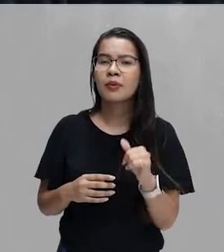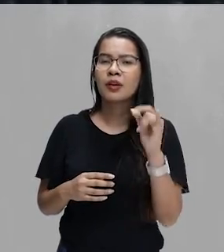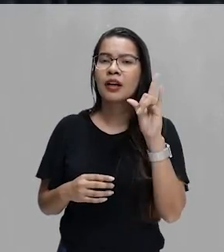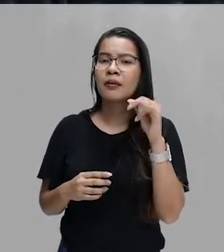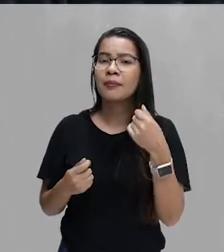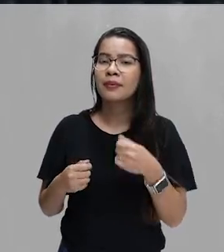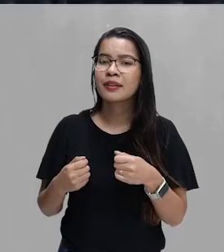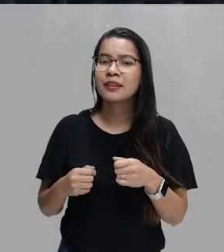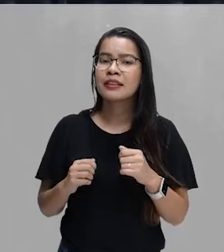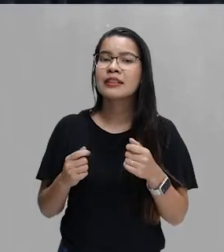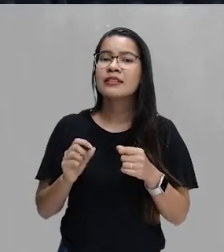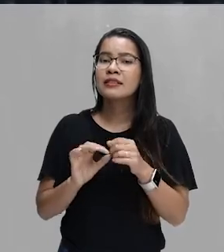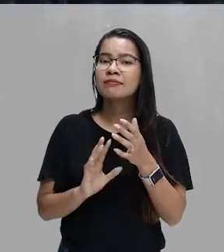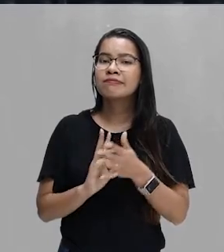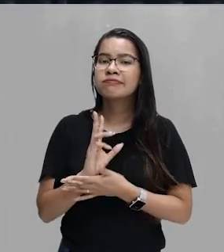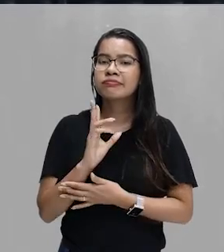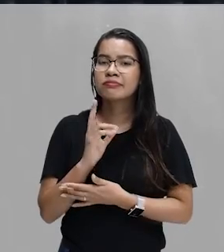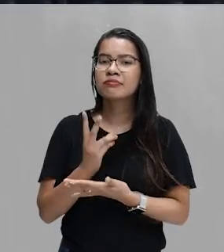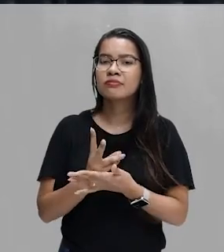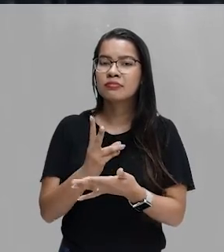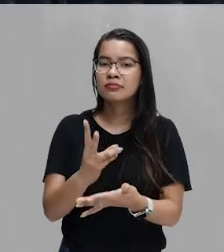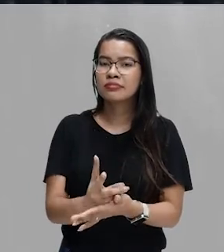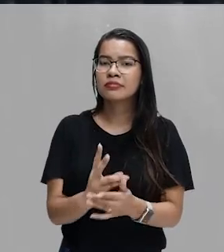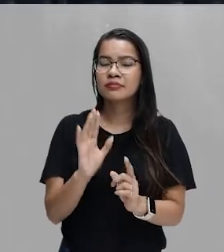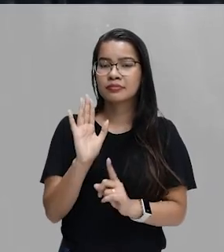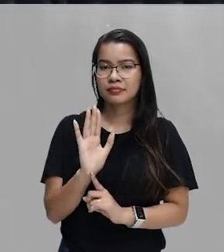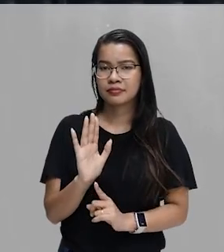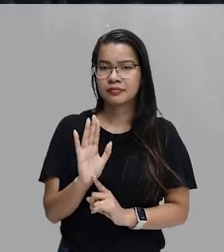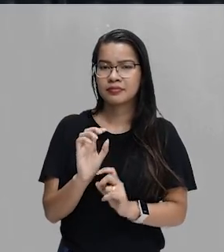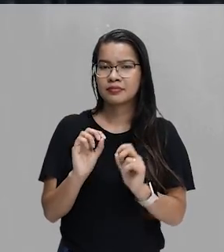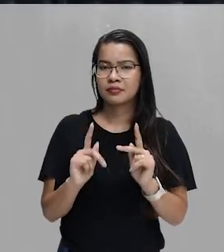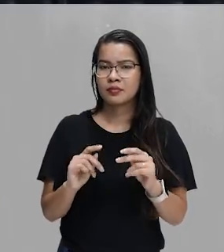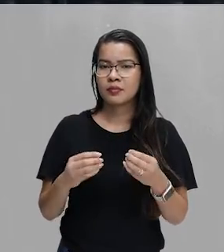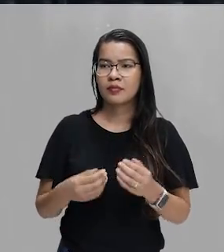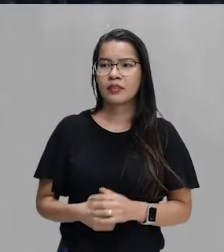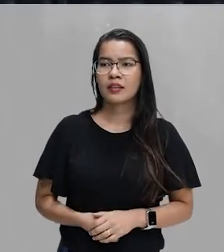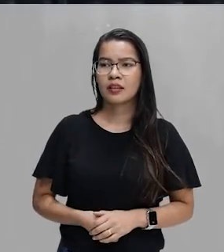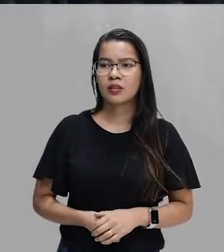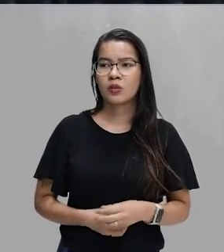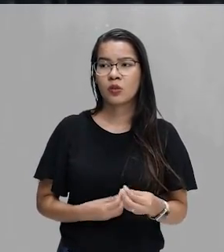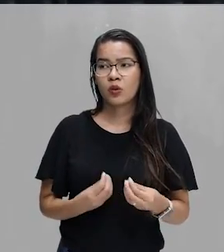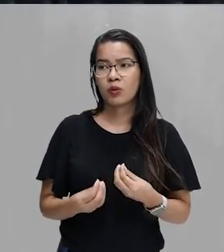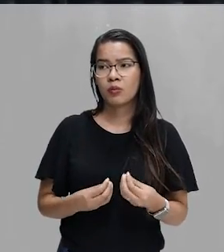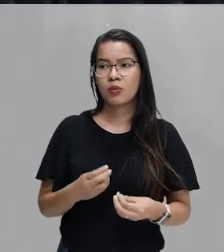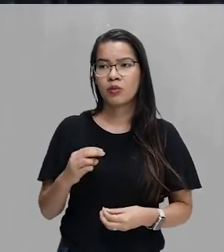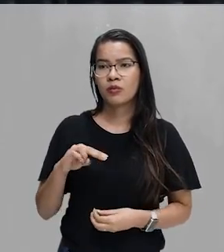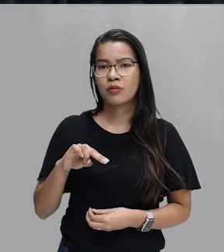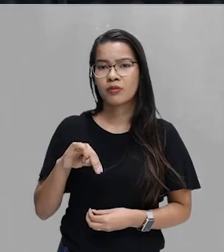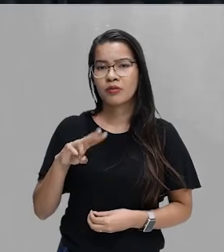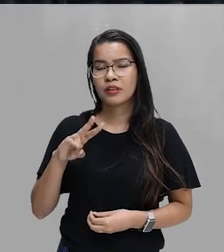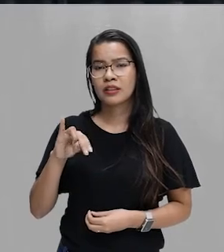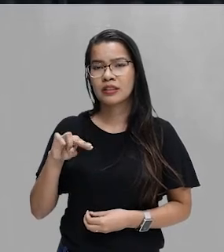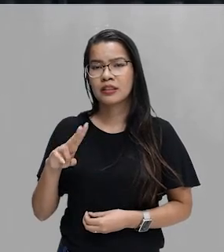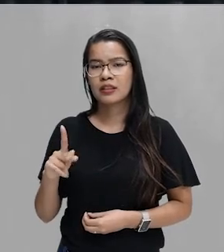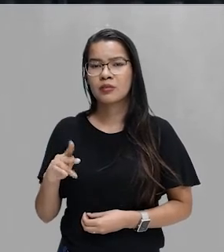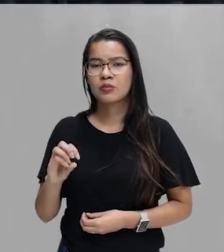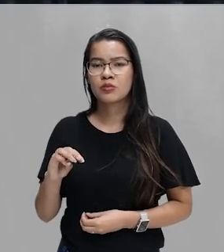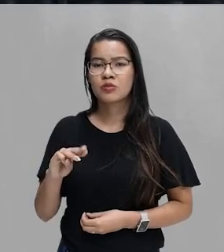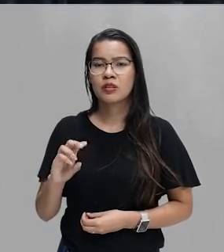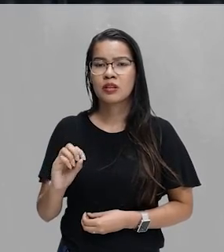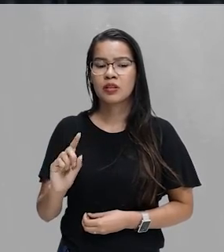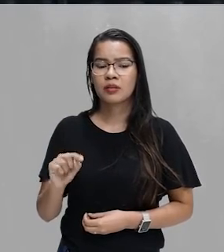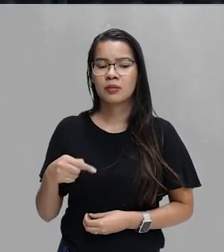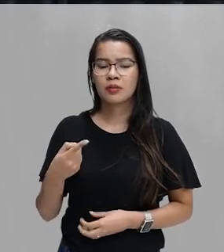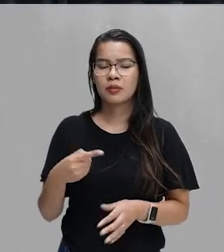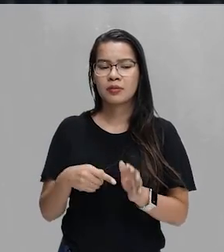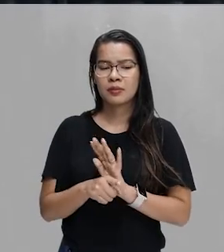Sempre essas construções vão se apresentar em orações subjetivas, tá bom? Como é o caso também de convinha-nos, tá bom? Agora vamos para mais uma questão,